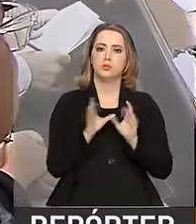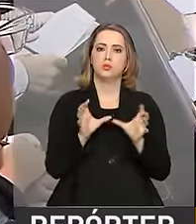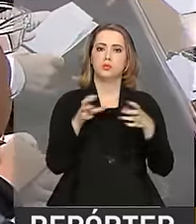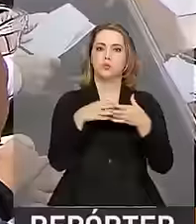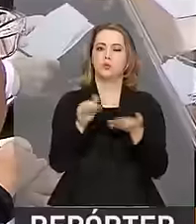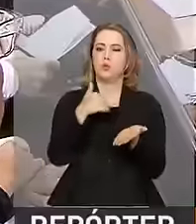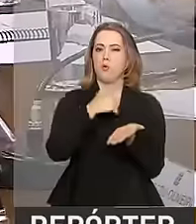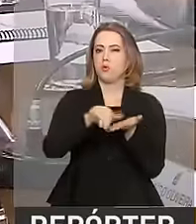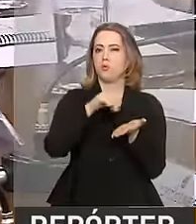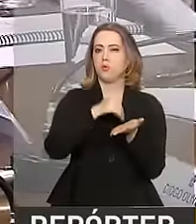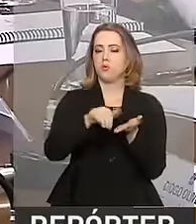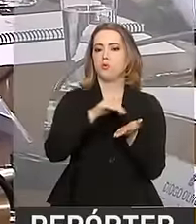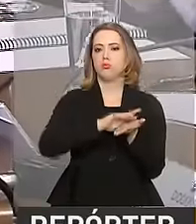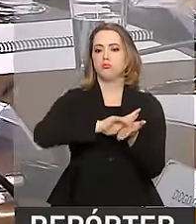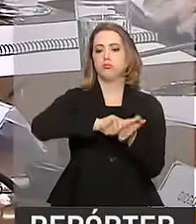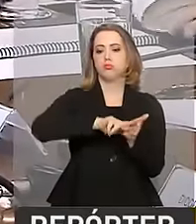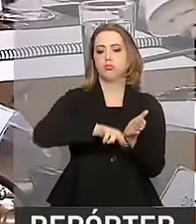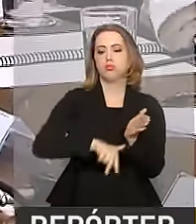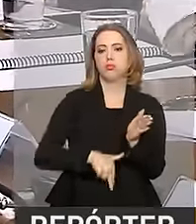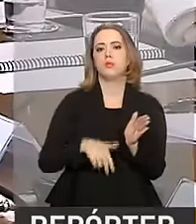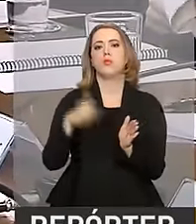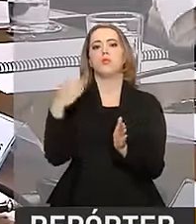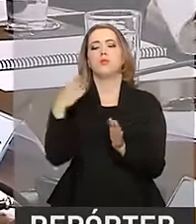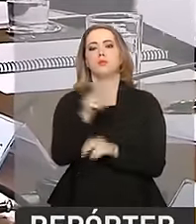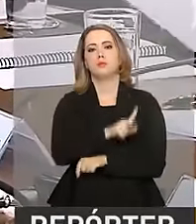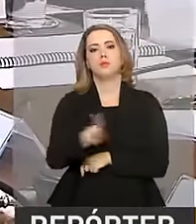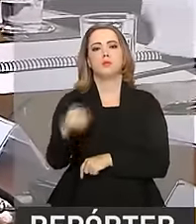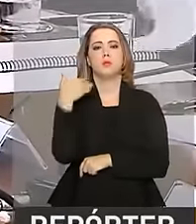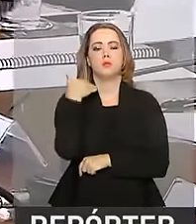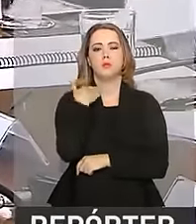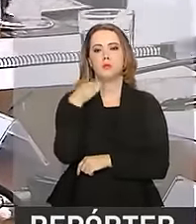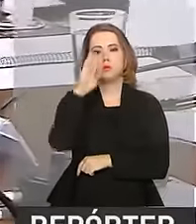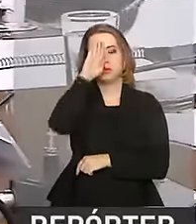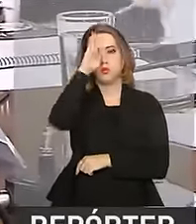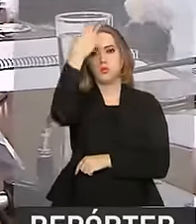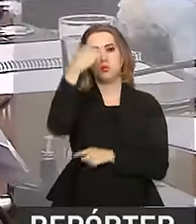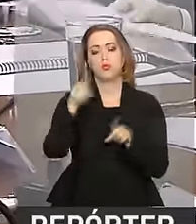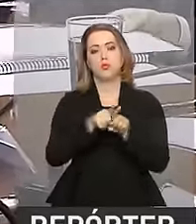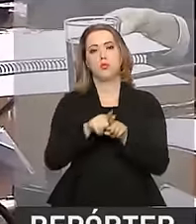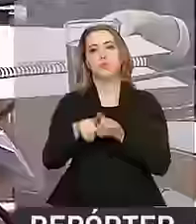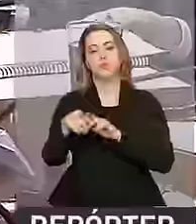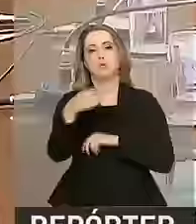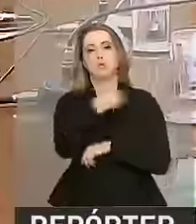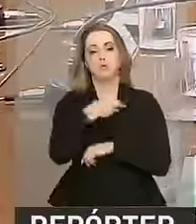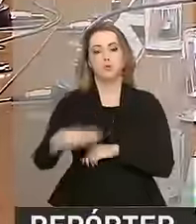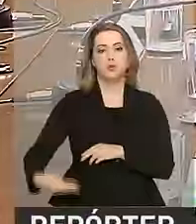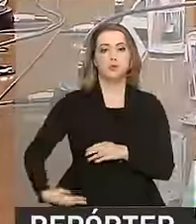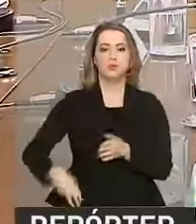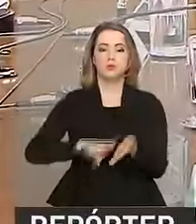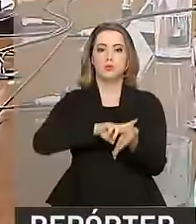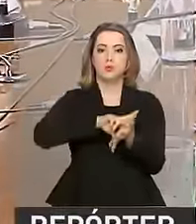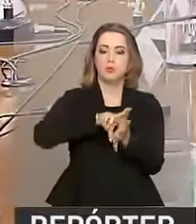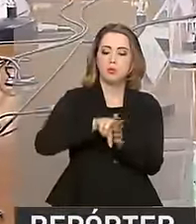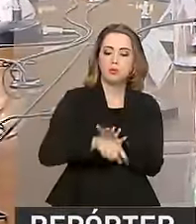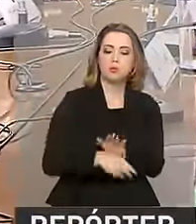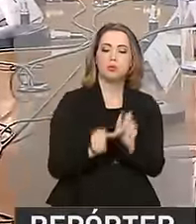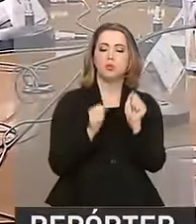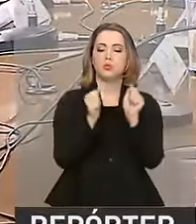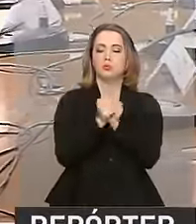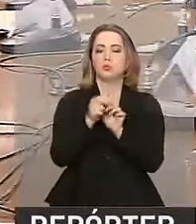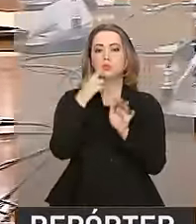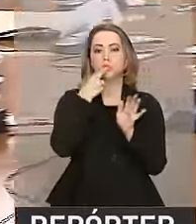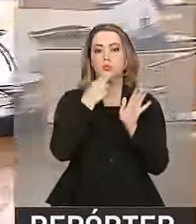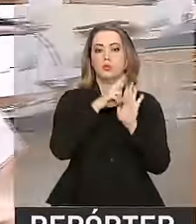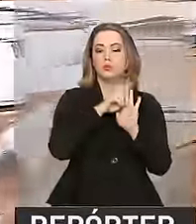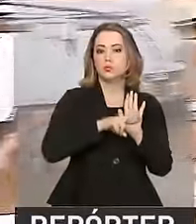acompanhamento econômico o presidente do Banco Central Elan goldfine o ministro do planejamento Diogo Oliveira e o relator da proposta de emenda